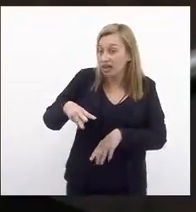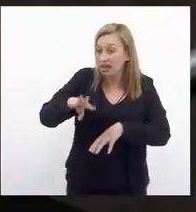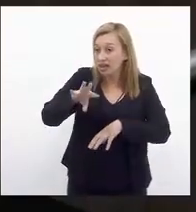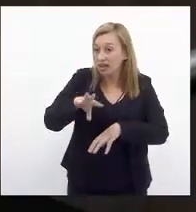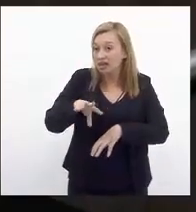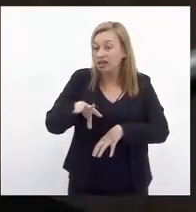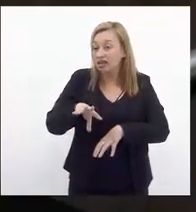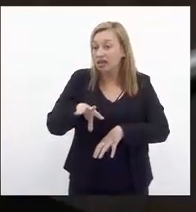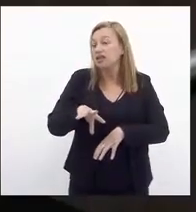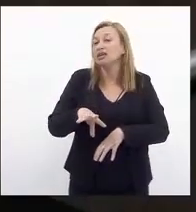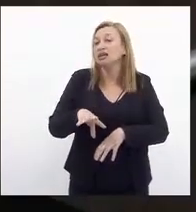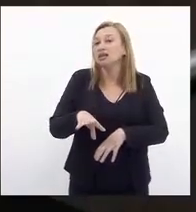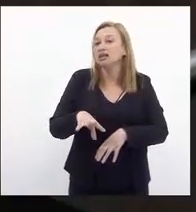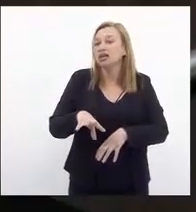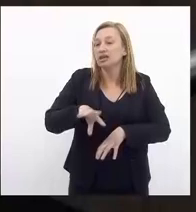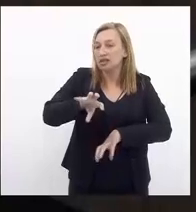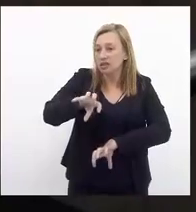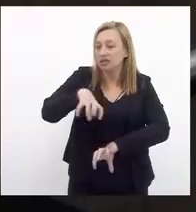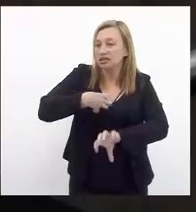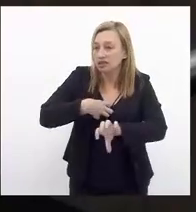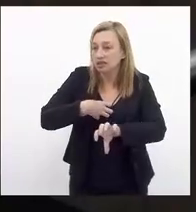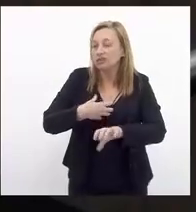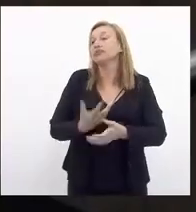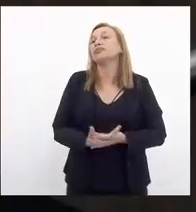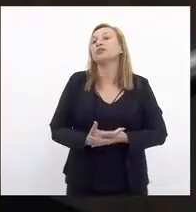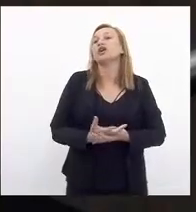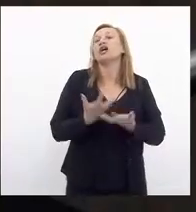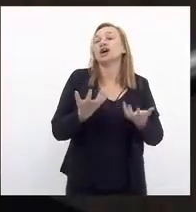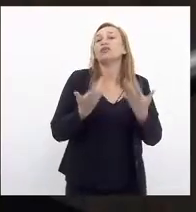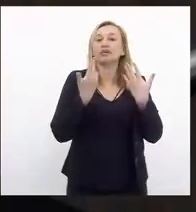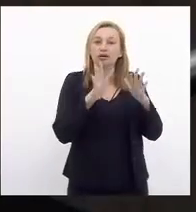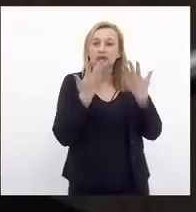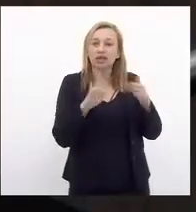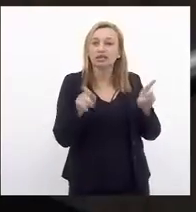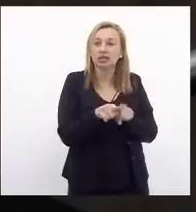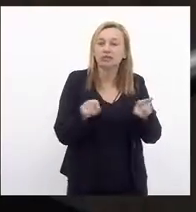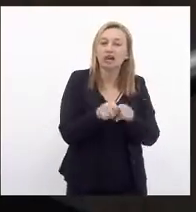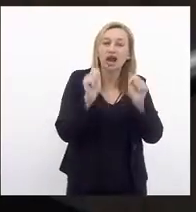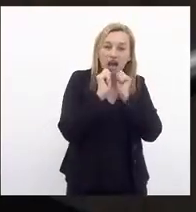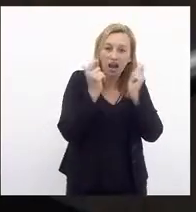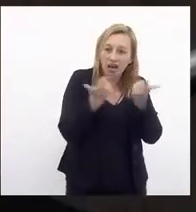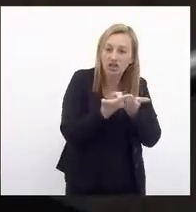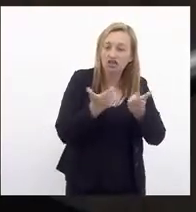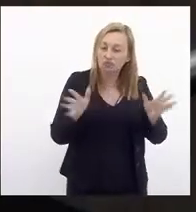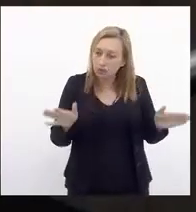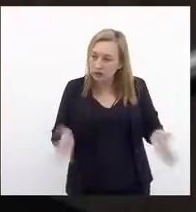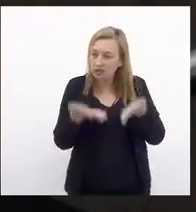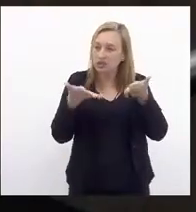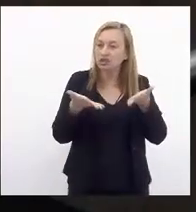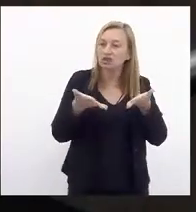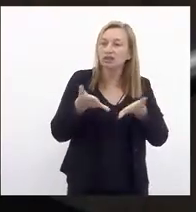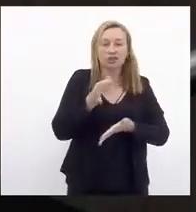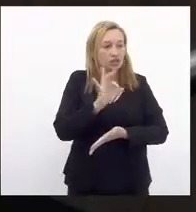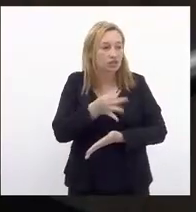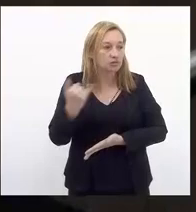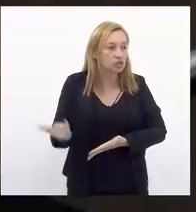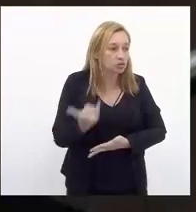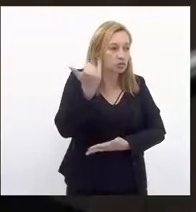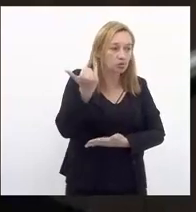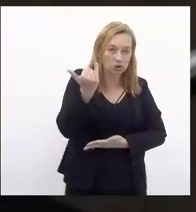da fome então eu quero parabenizar mais uma vez alerj por essa iniciativa extremamente